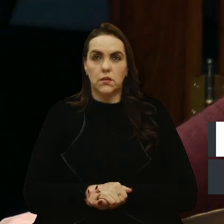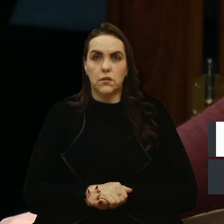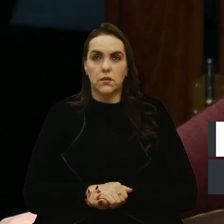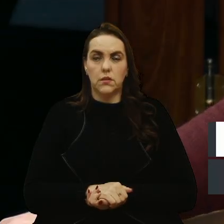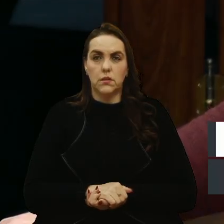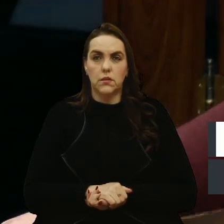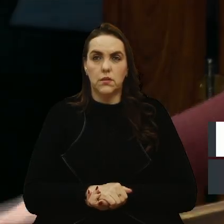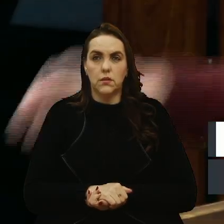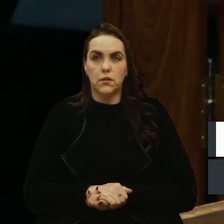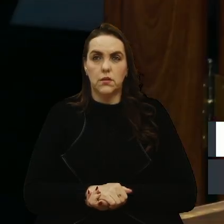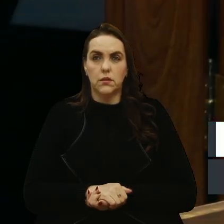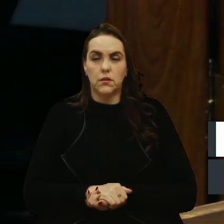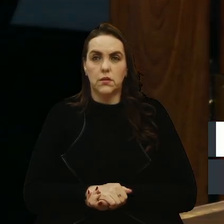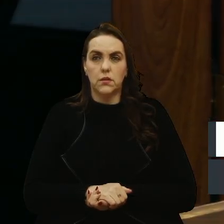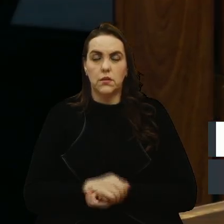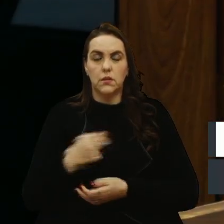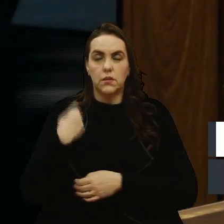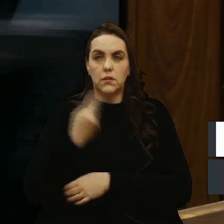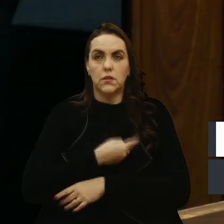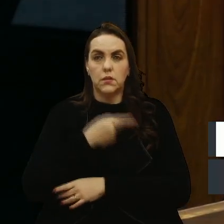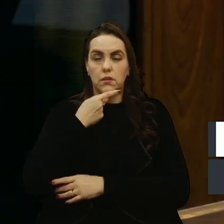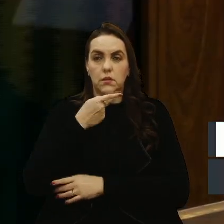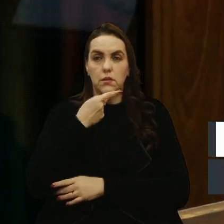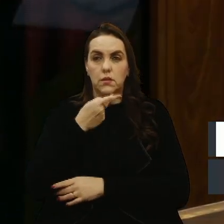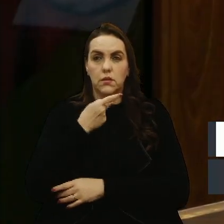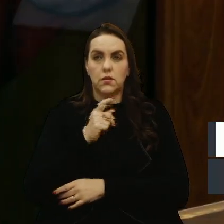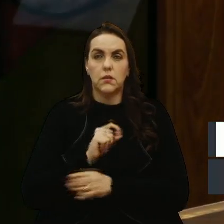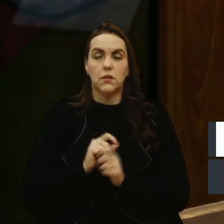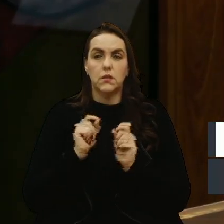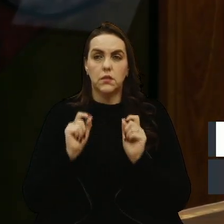Quando nós falamos que